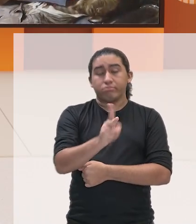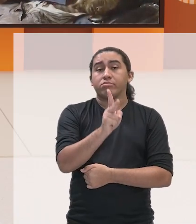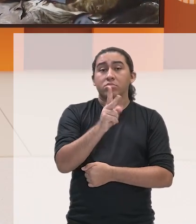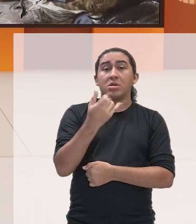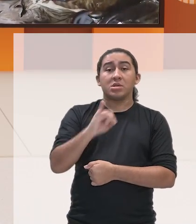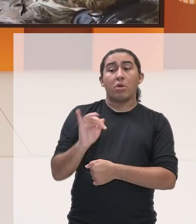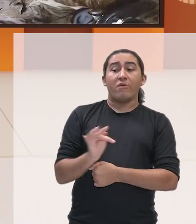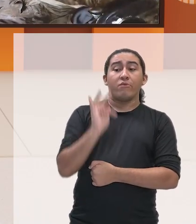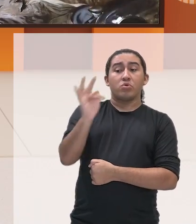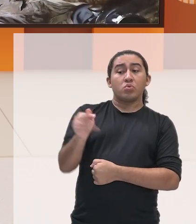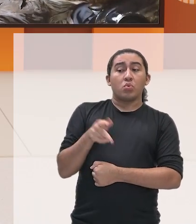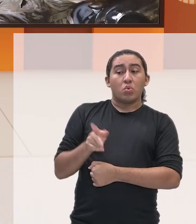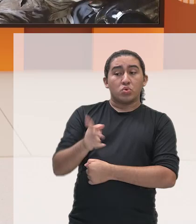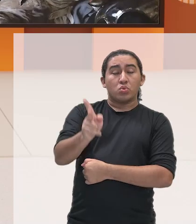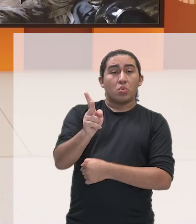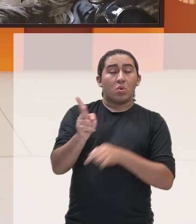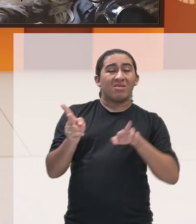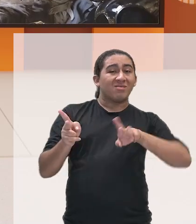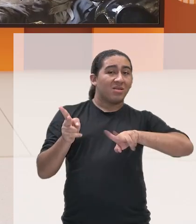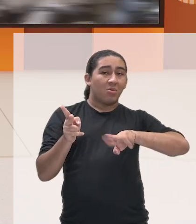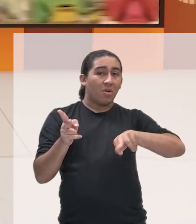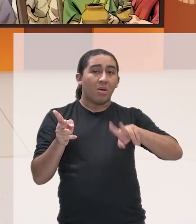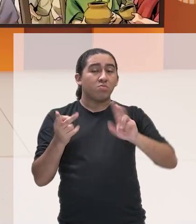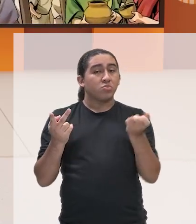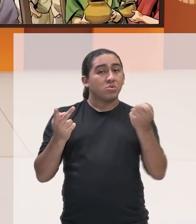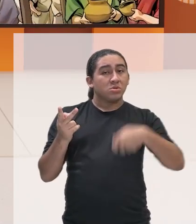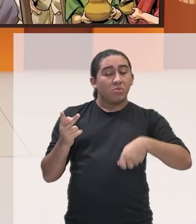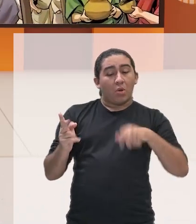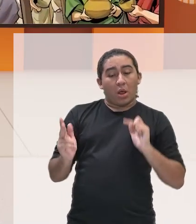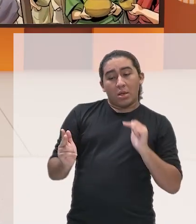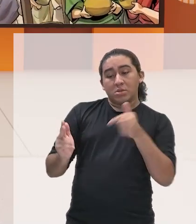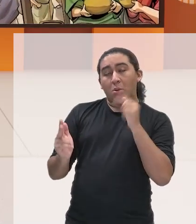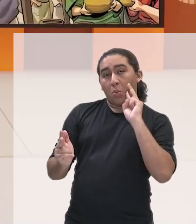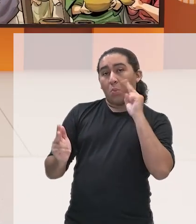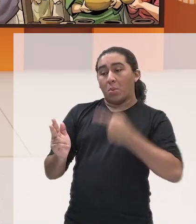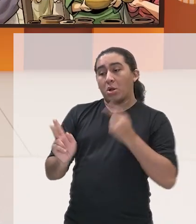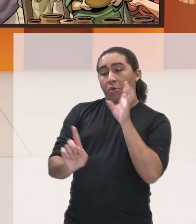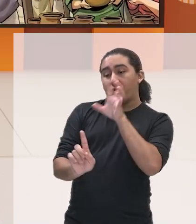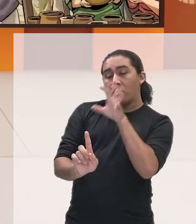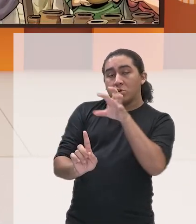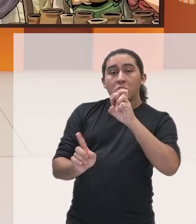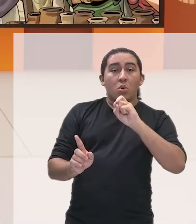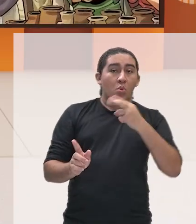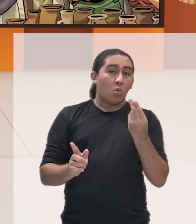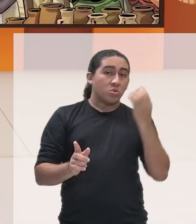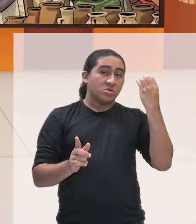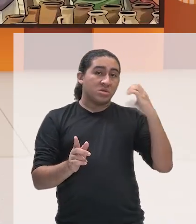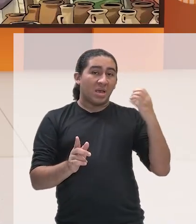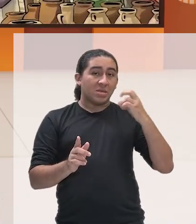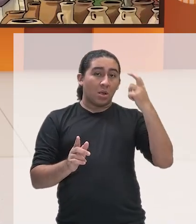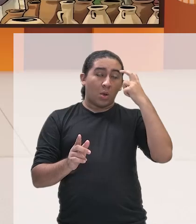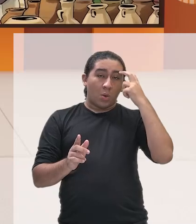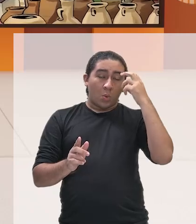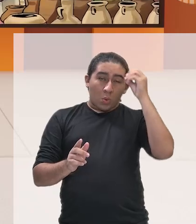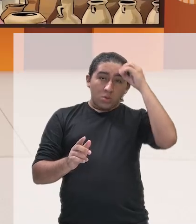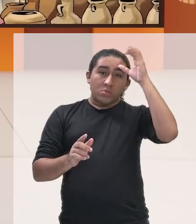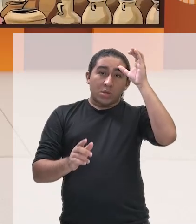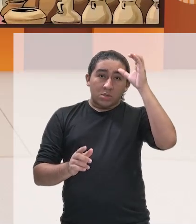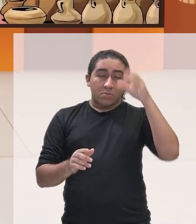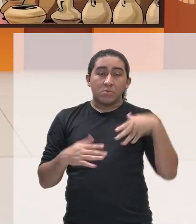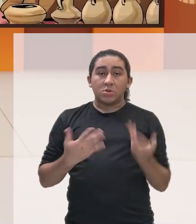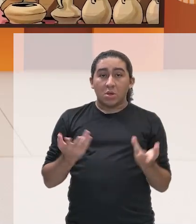destino, não pode ser objeto da ação humana e do conhecimento científico. Durante, então, toda a